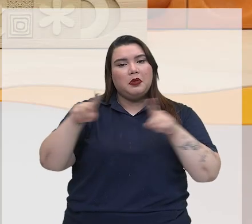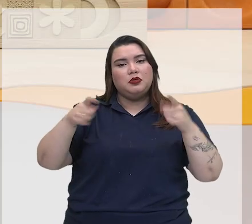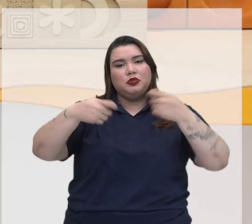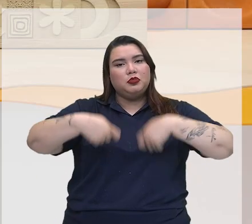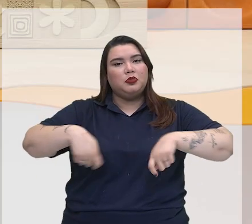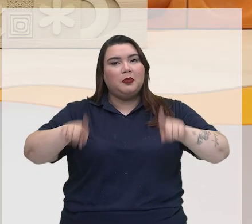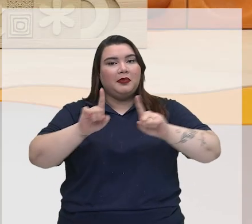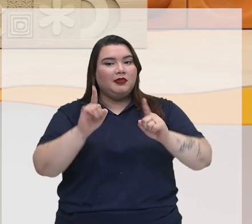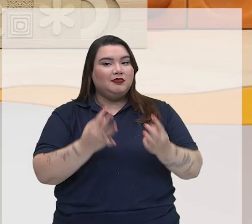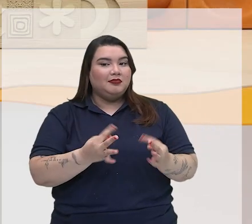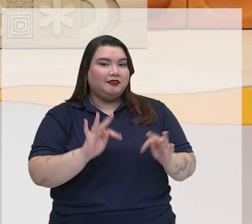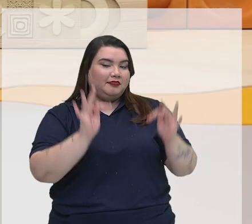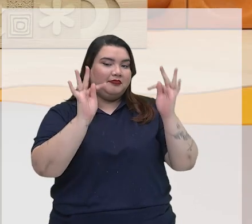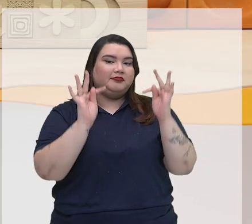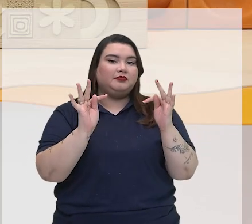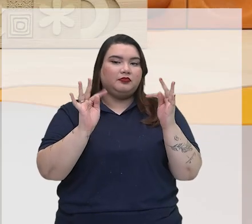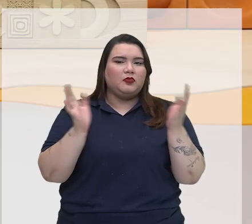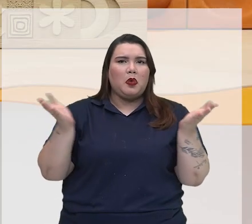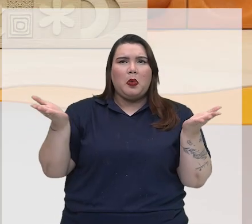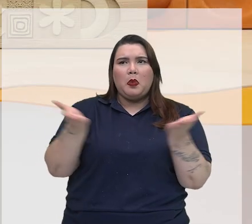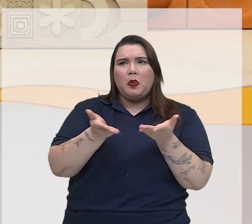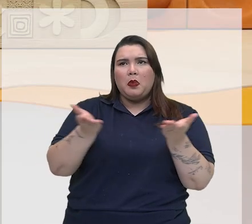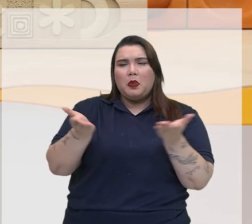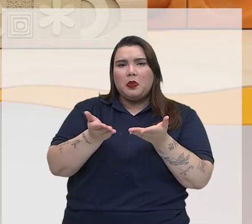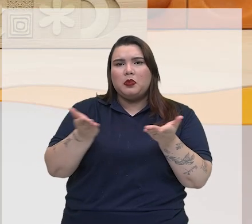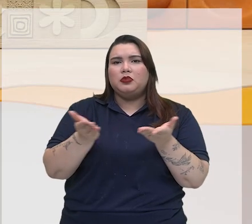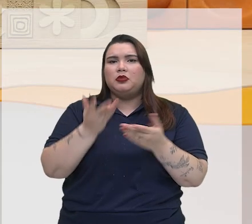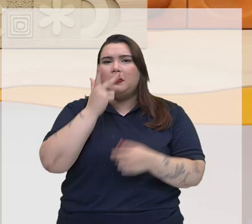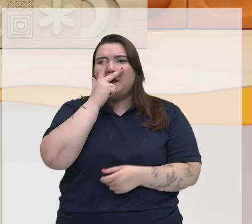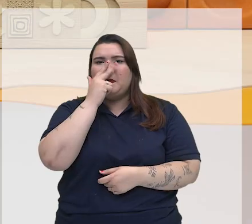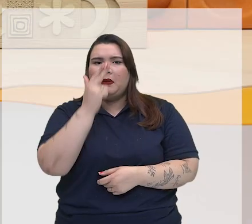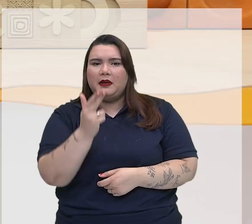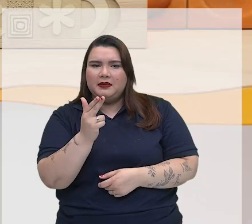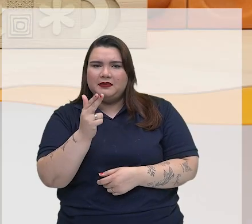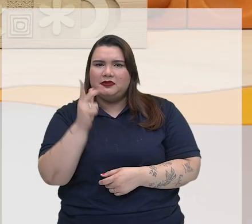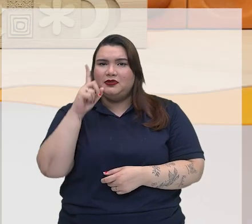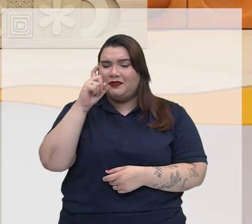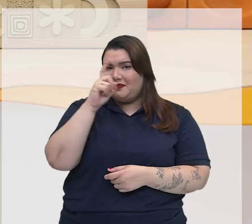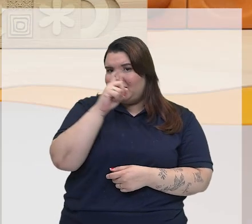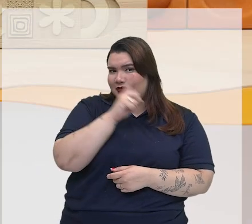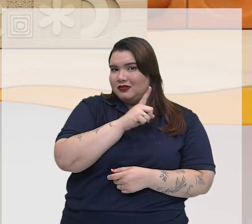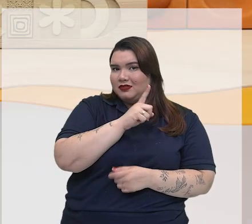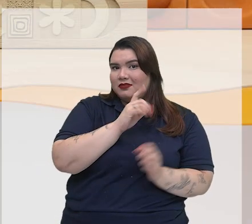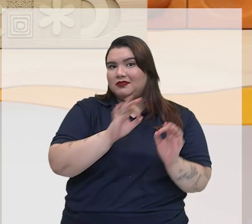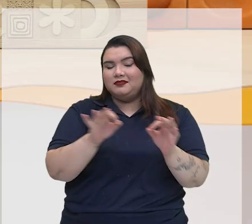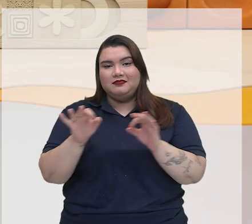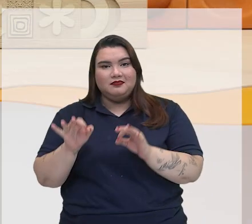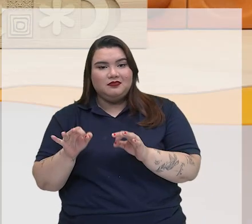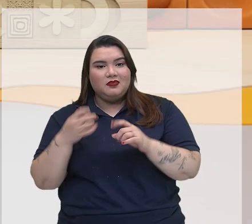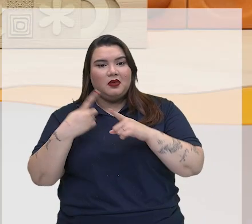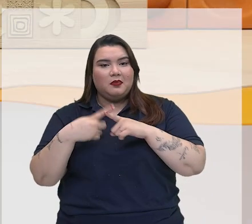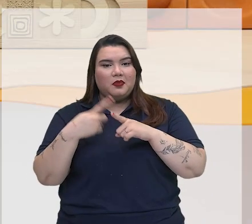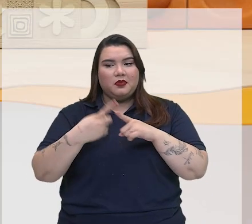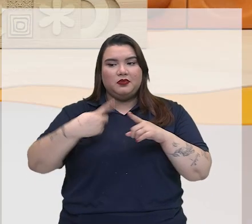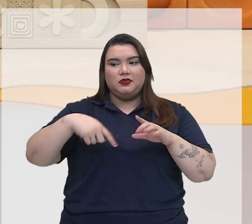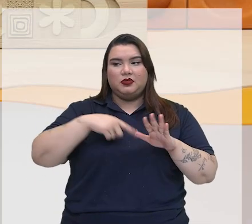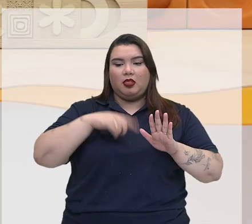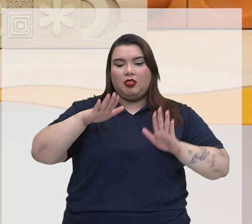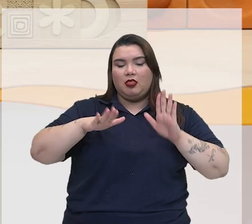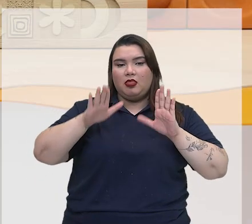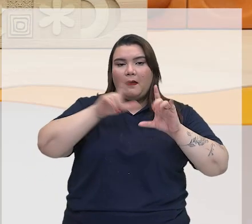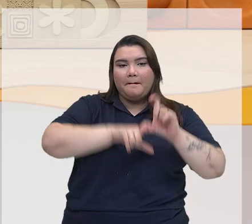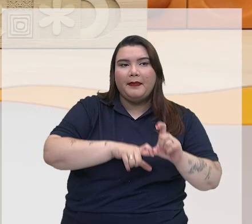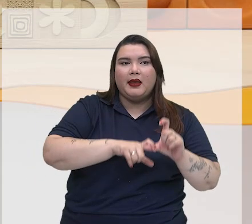de tecnologia. Hoje em dia, isso parece uma situação difícil, certo? Pois nós dependemos